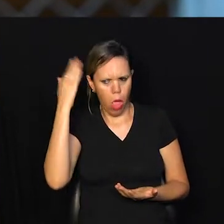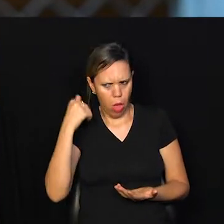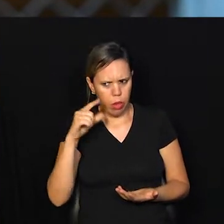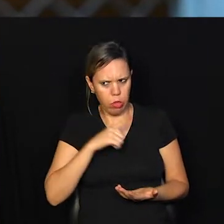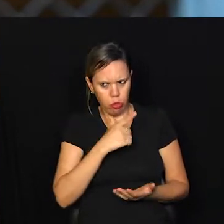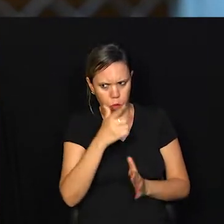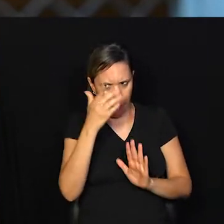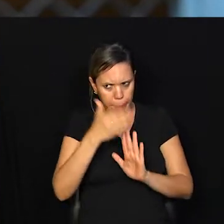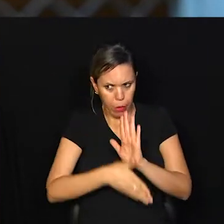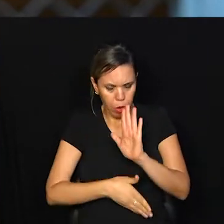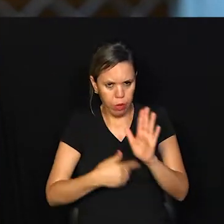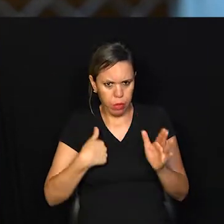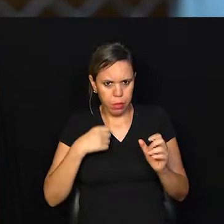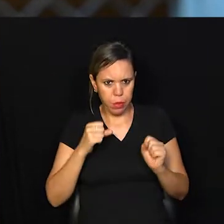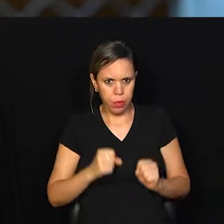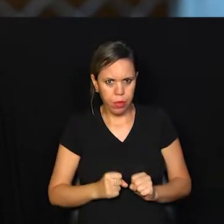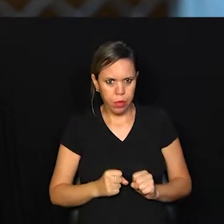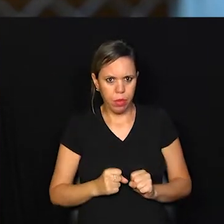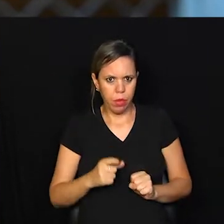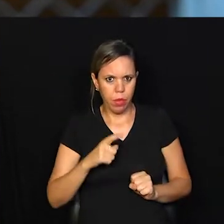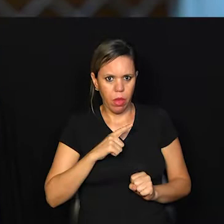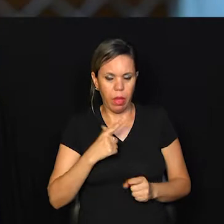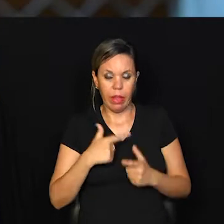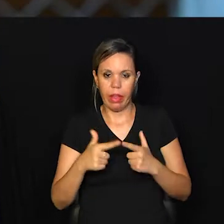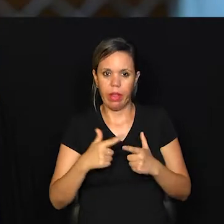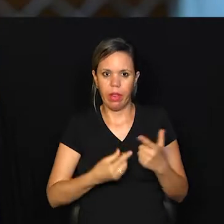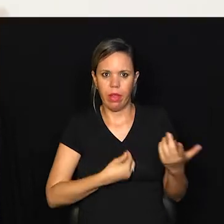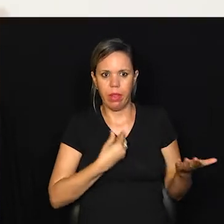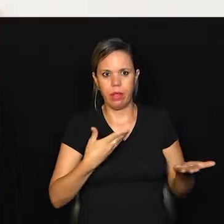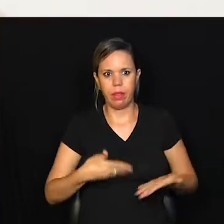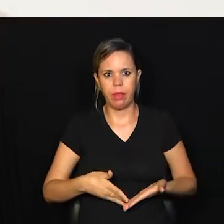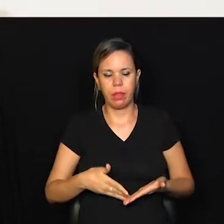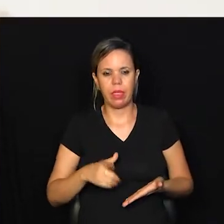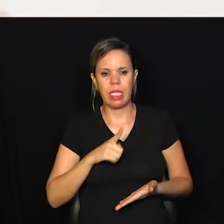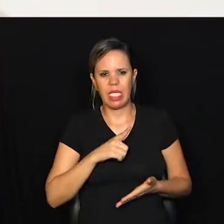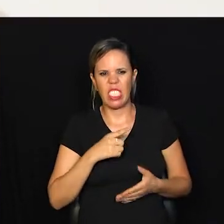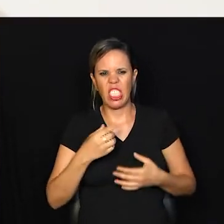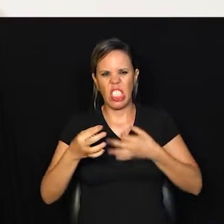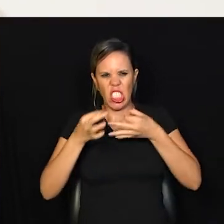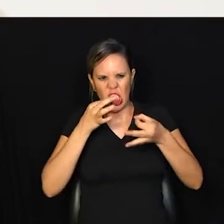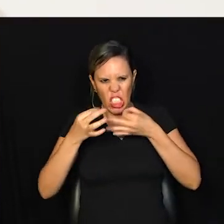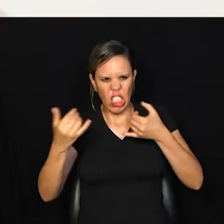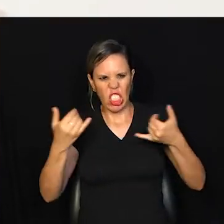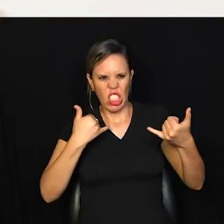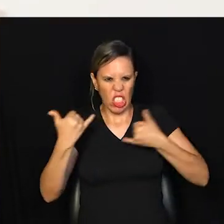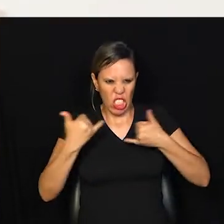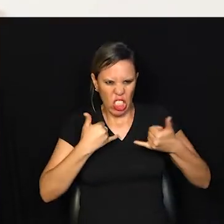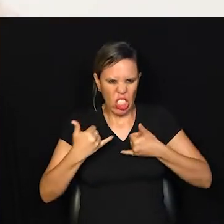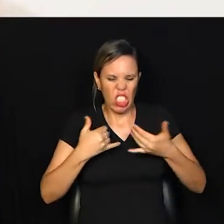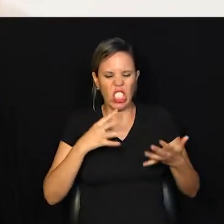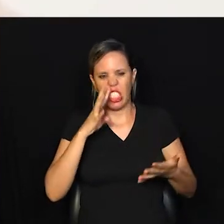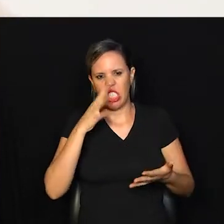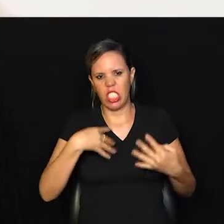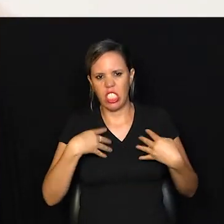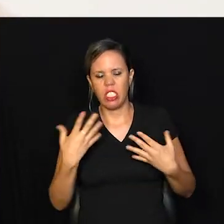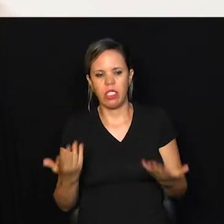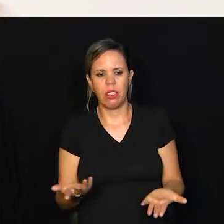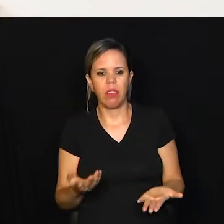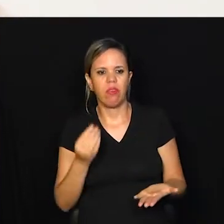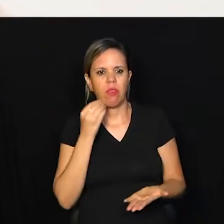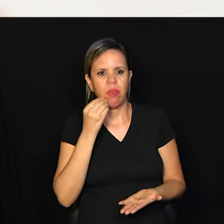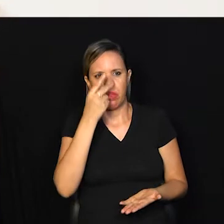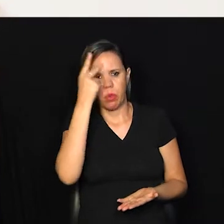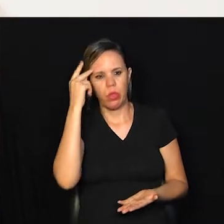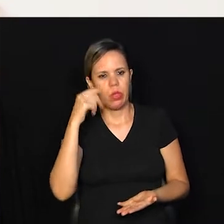tivesse provas, eu poderia me complicar muito. Tive muita crítica também por parte de pessoas